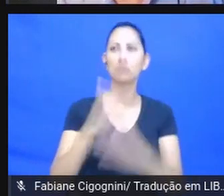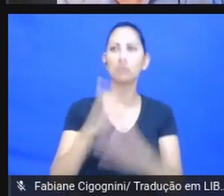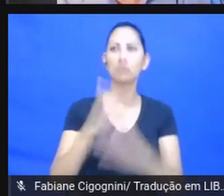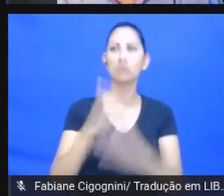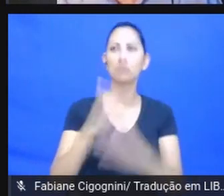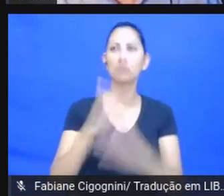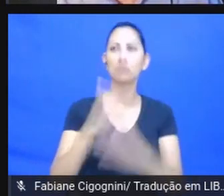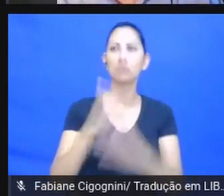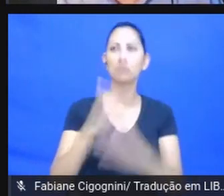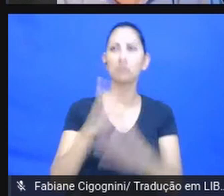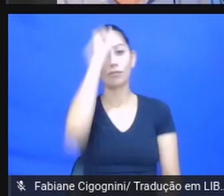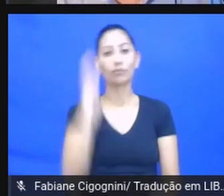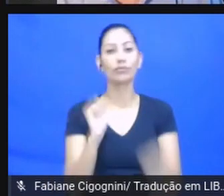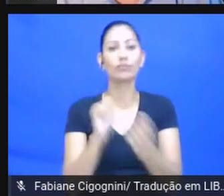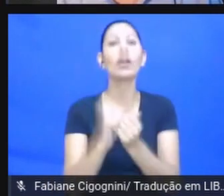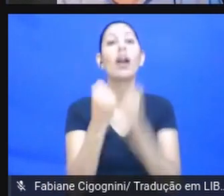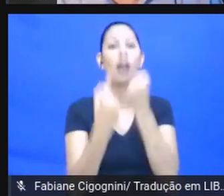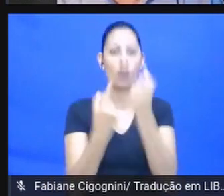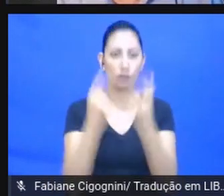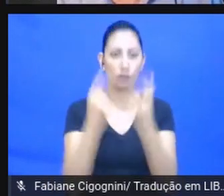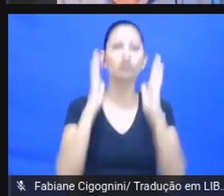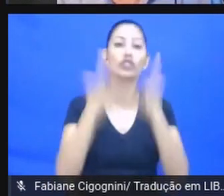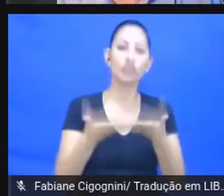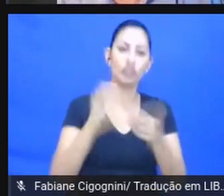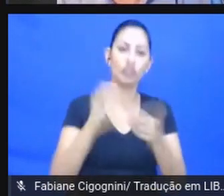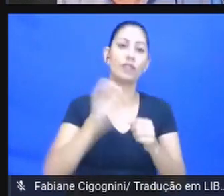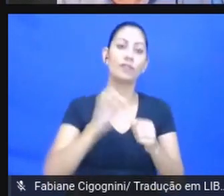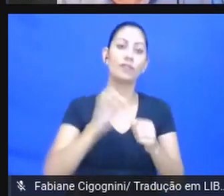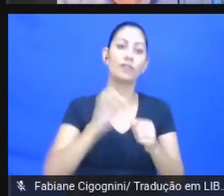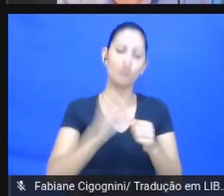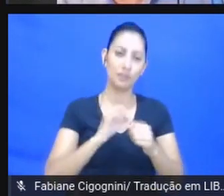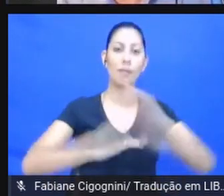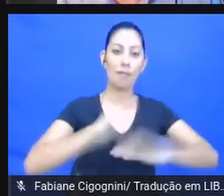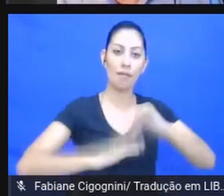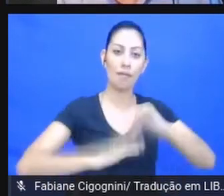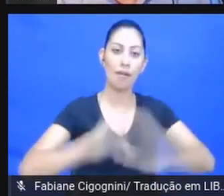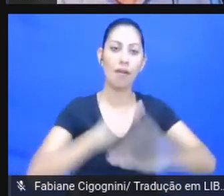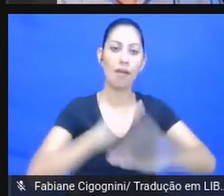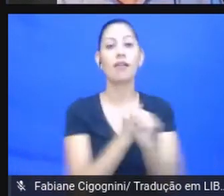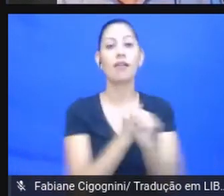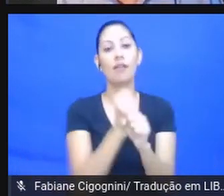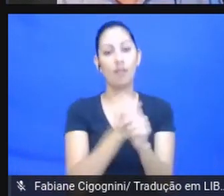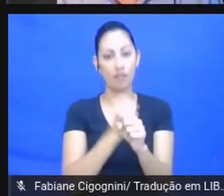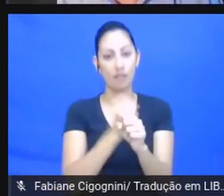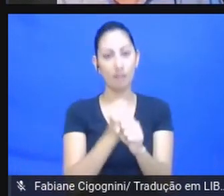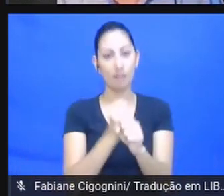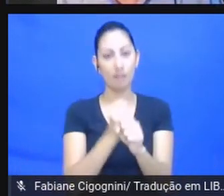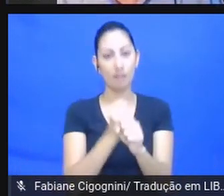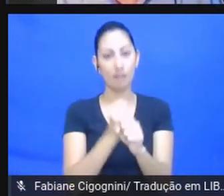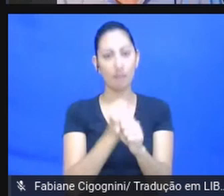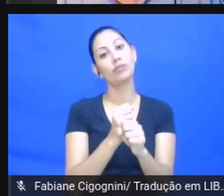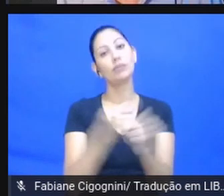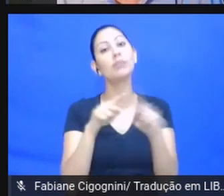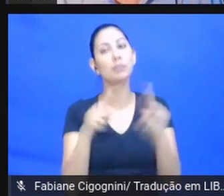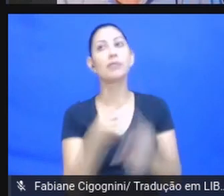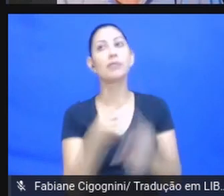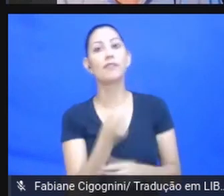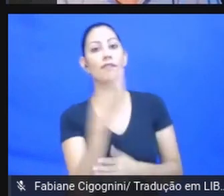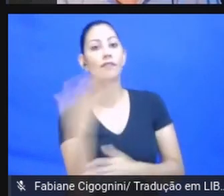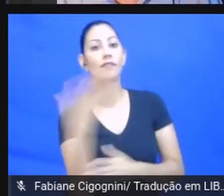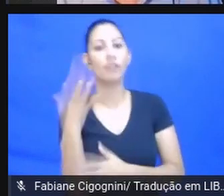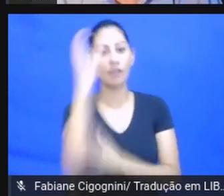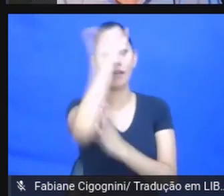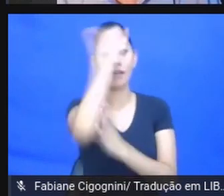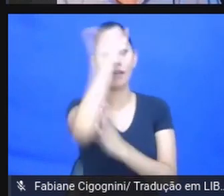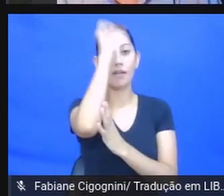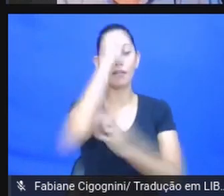remotamente. Alguns já faziam isso, eu venho fazendo já há alguns anos, mas muita gente está aprendendo a